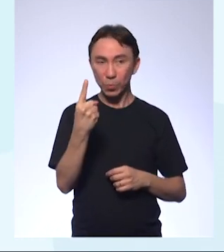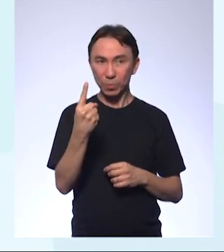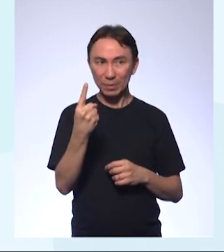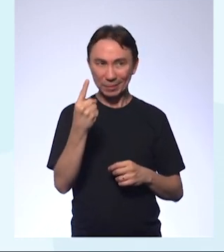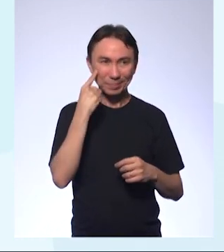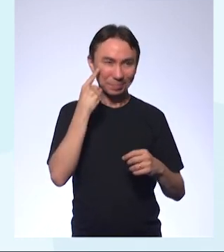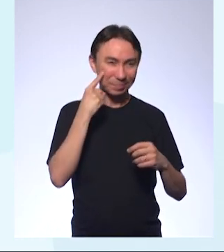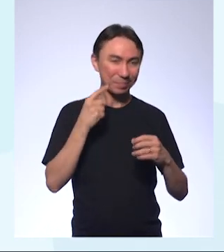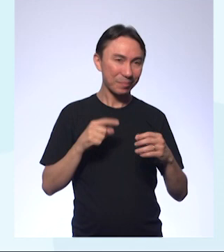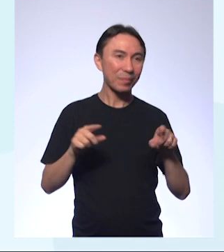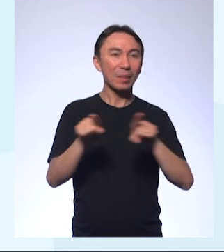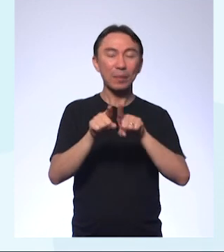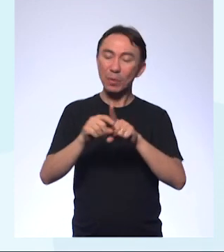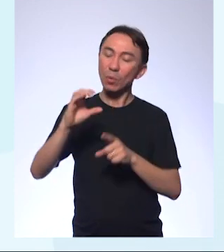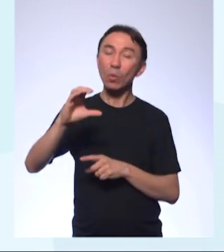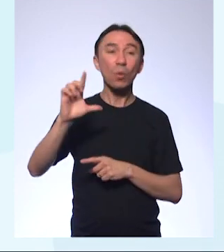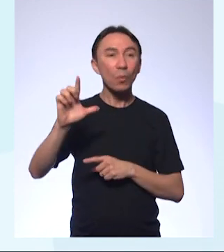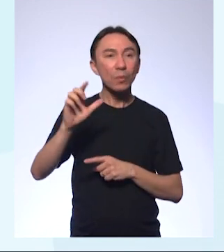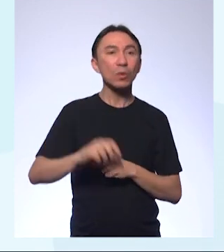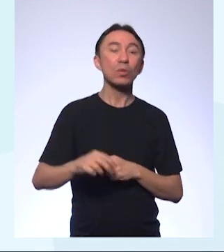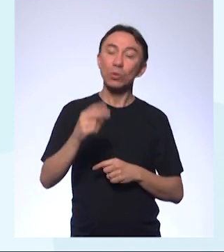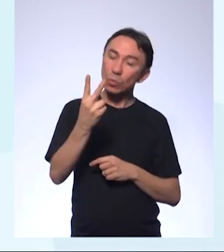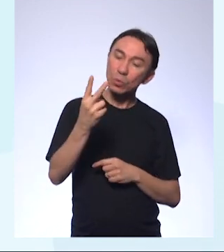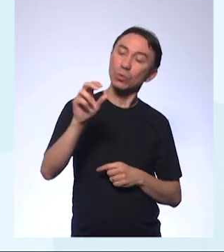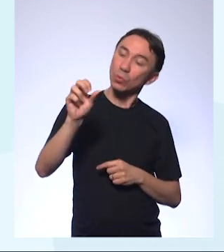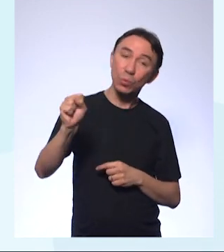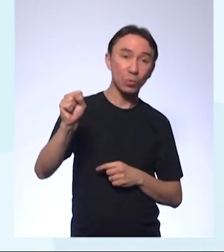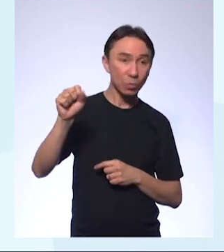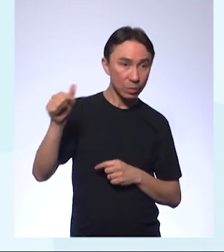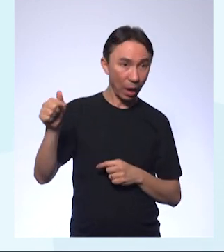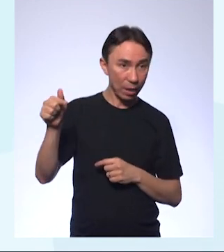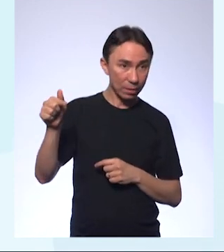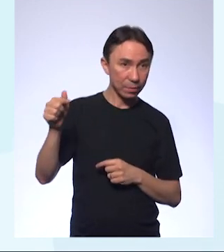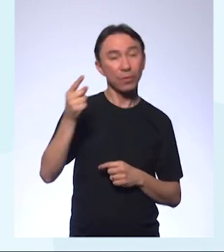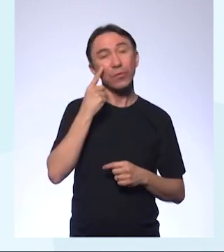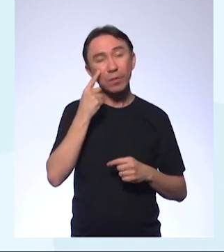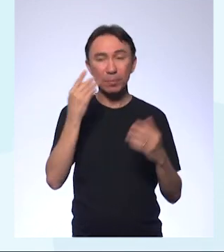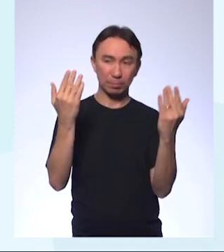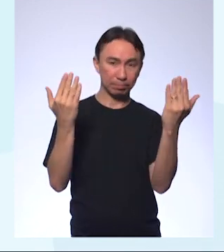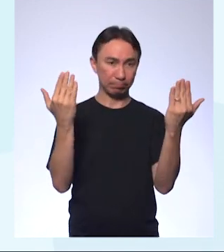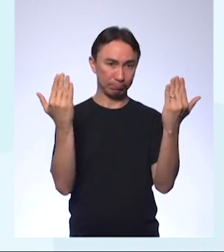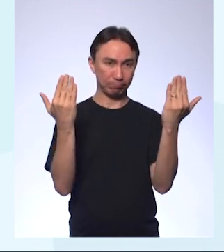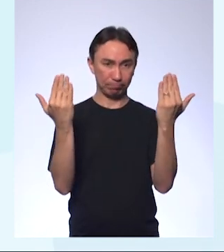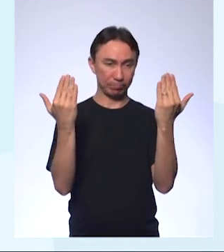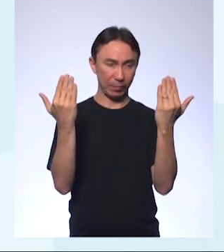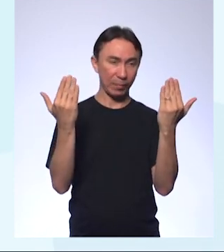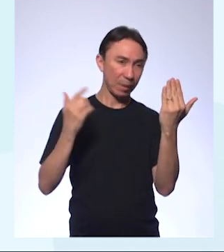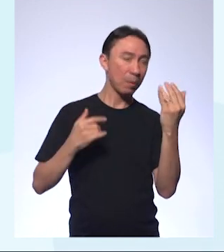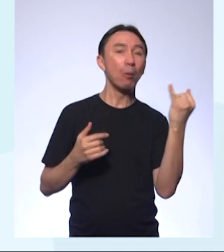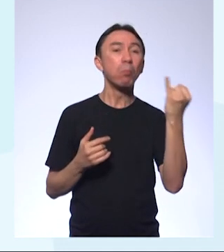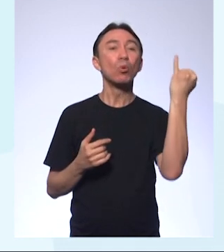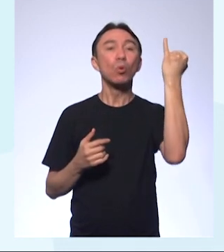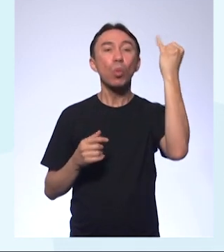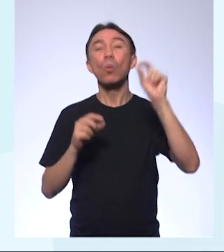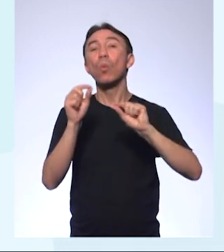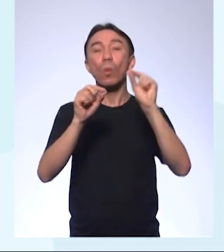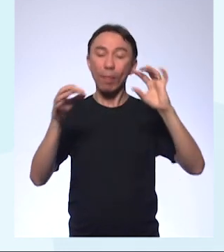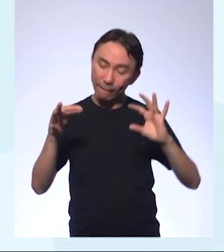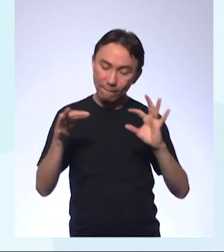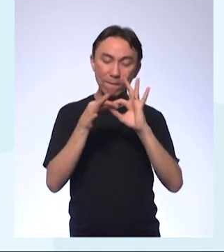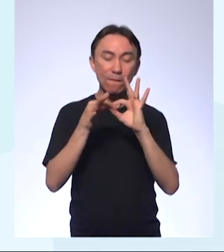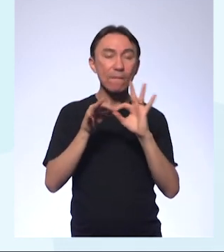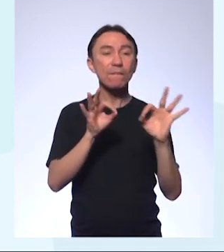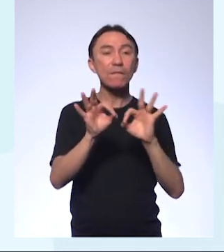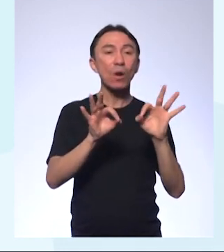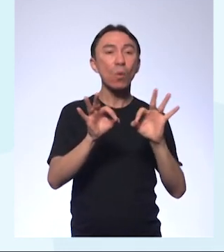terceira. E para o cloro, 2, 8 e 7. Se eu for olhar os dois elementos, o que importa para a gente na hora de montar uma ligação química